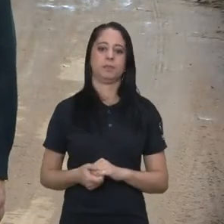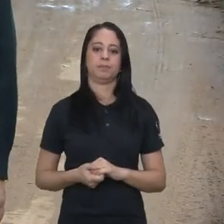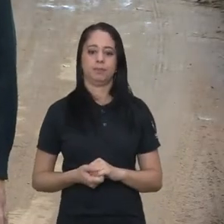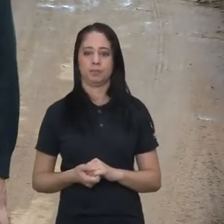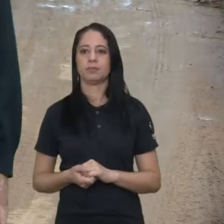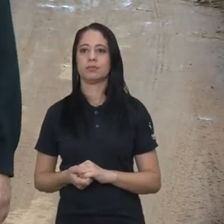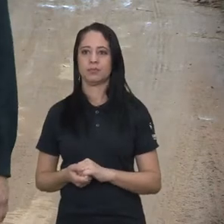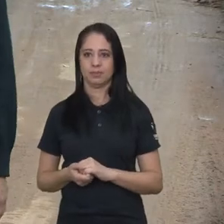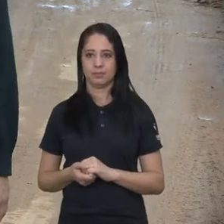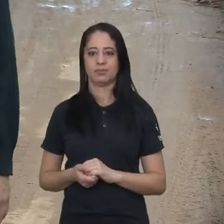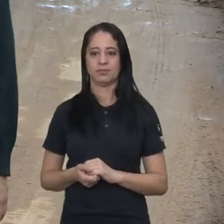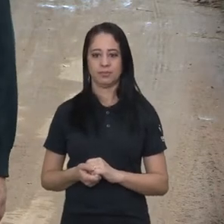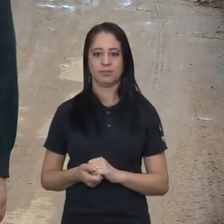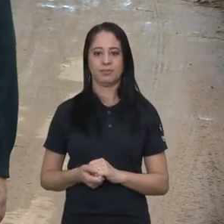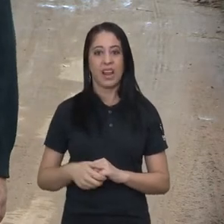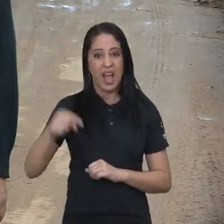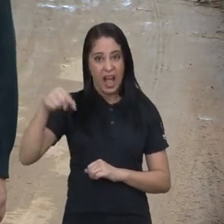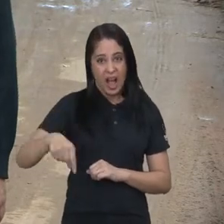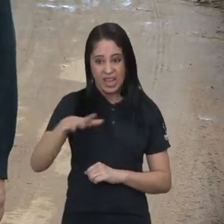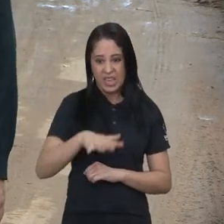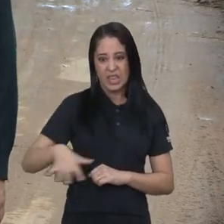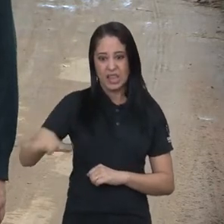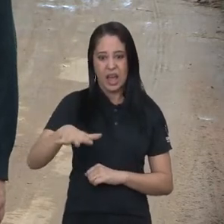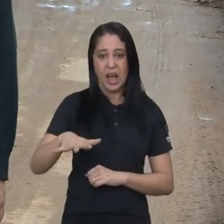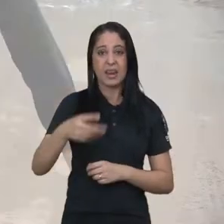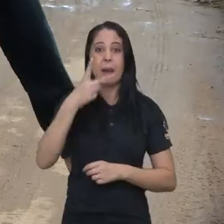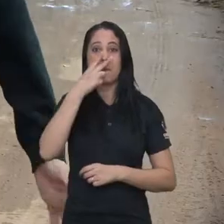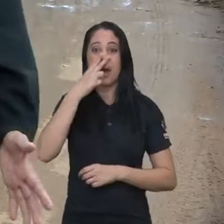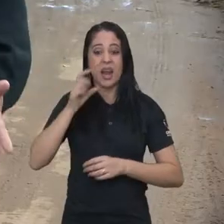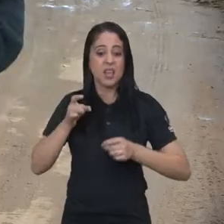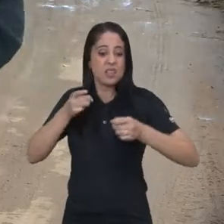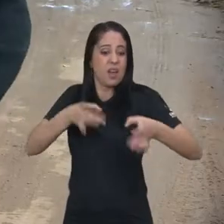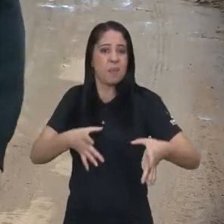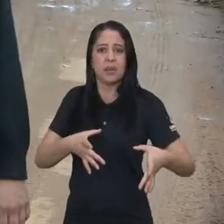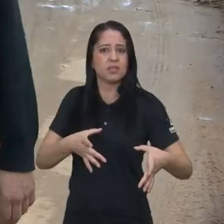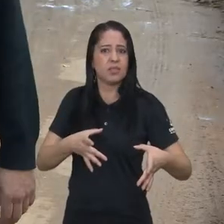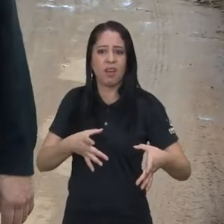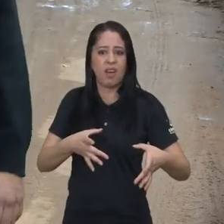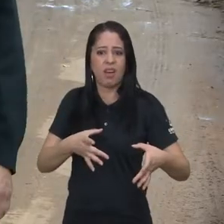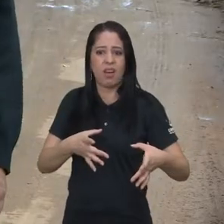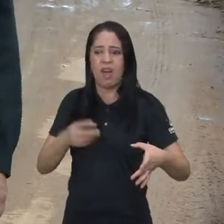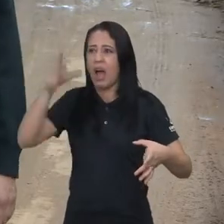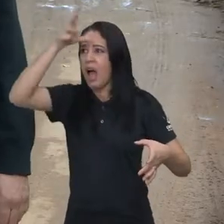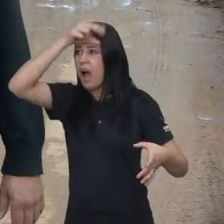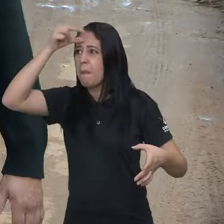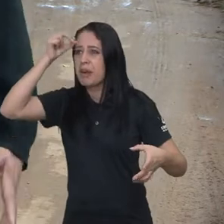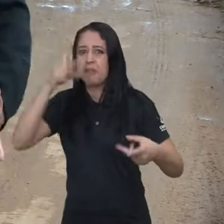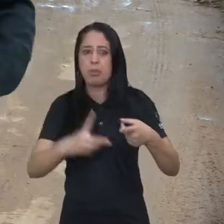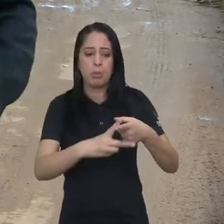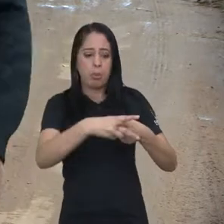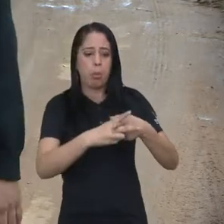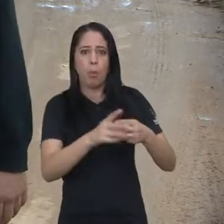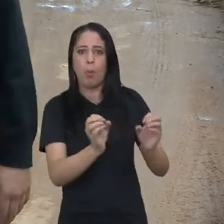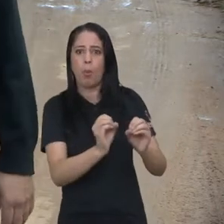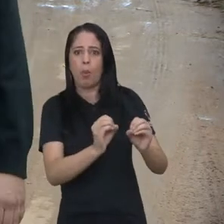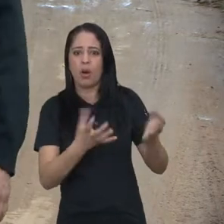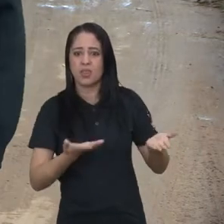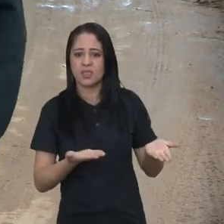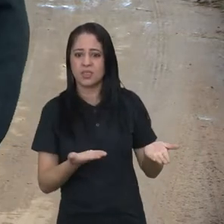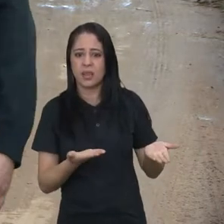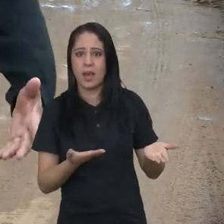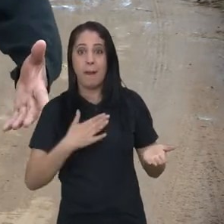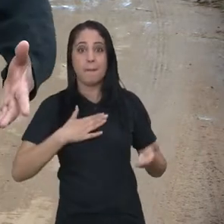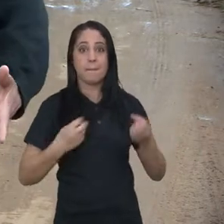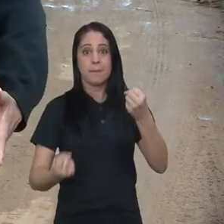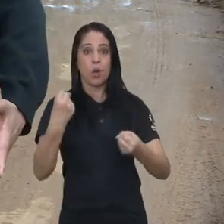tempo aqui aqui já tá abandonado né então esquecido aqui prefeitura não tem mais manutenção não disse a manutenção mais precária né E nós